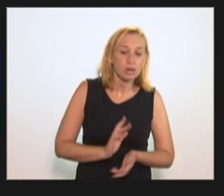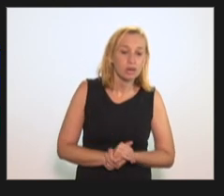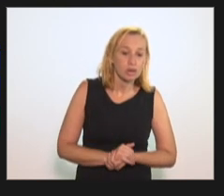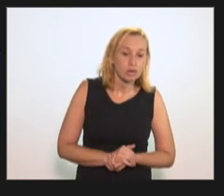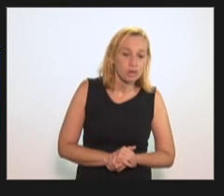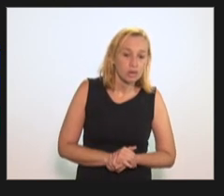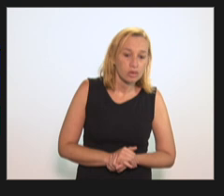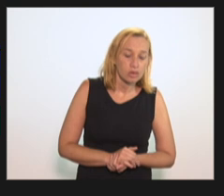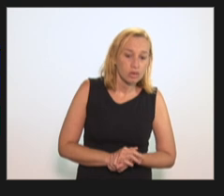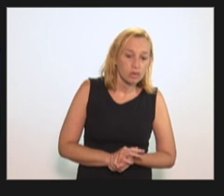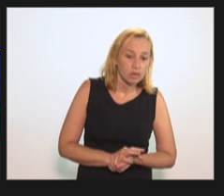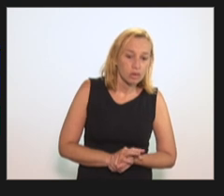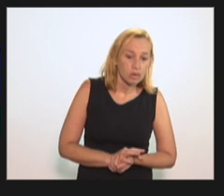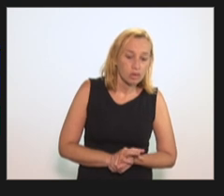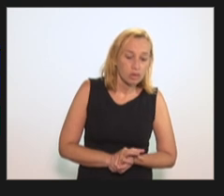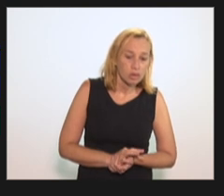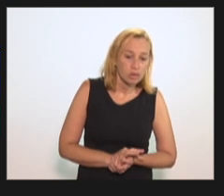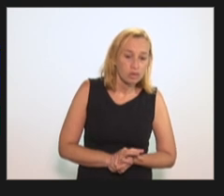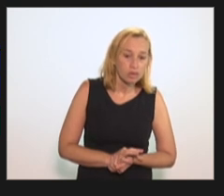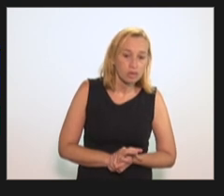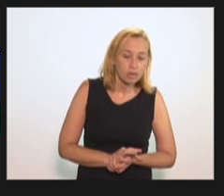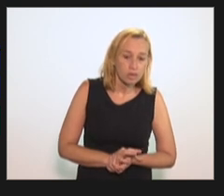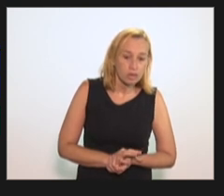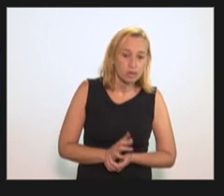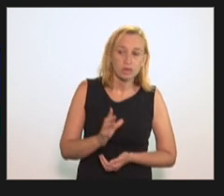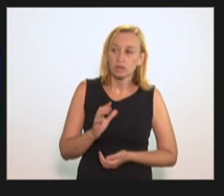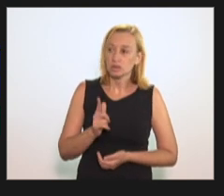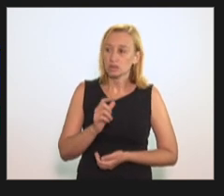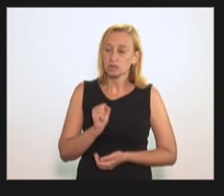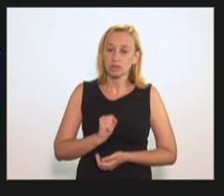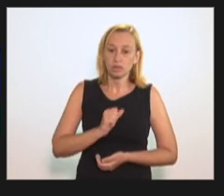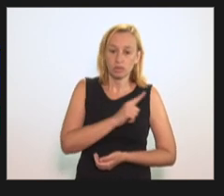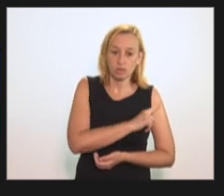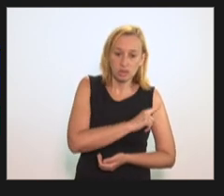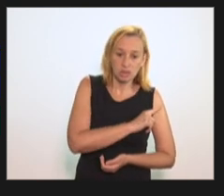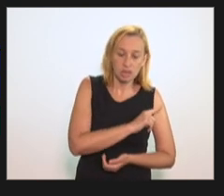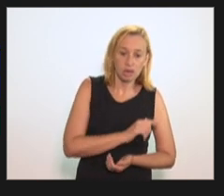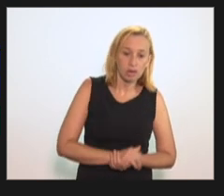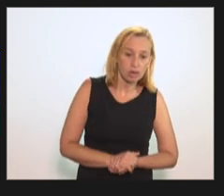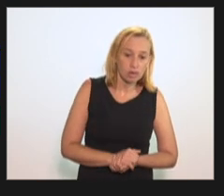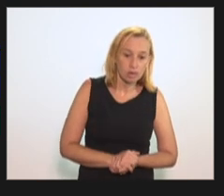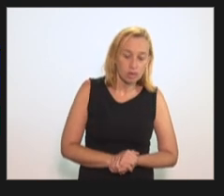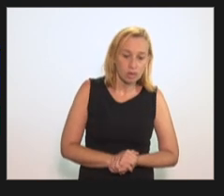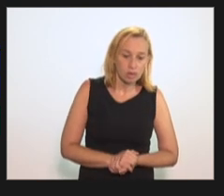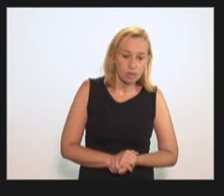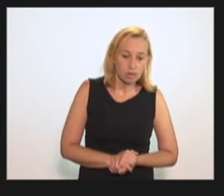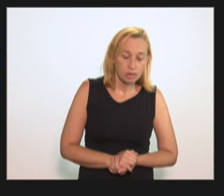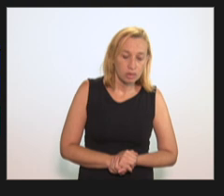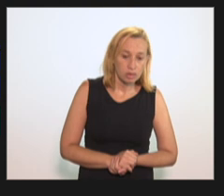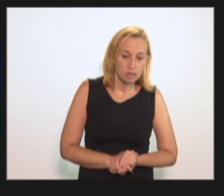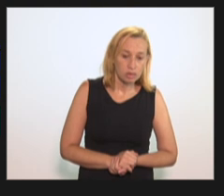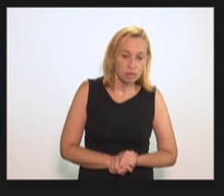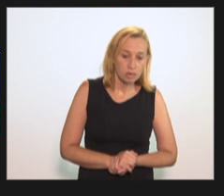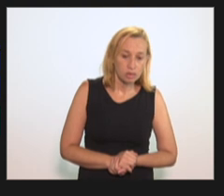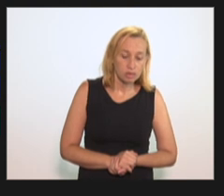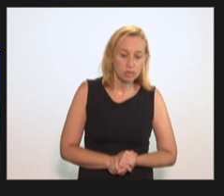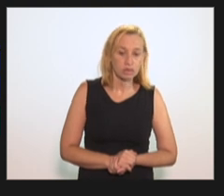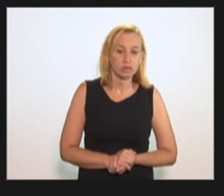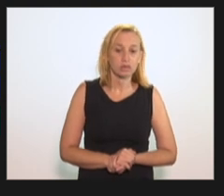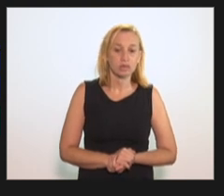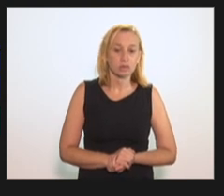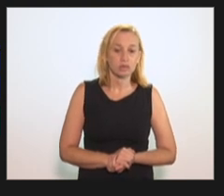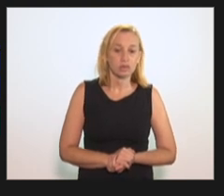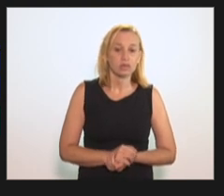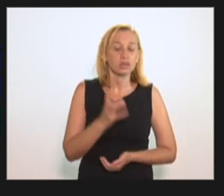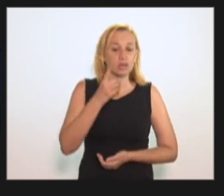que é a feira literária de São Gonçalo também chamando aqui a atenção do deputado Eleonar Coelho da Comissão de Cultura